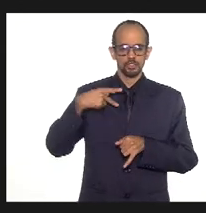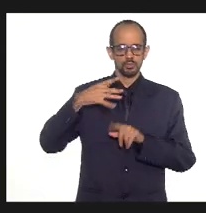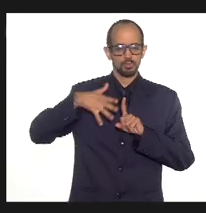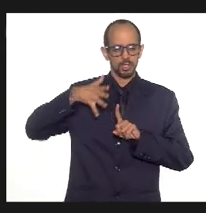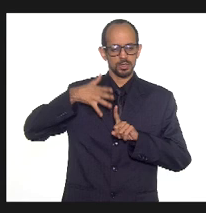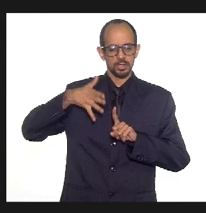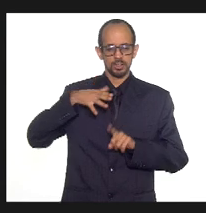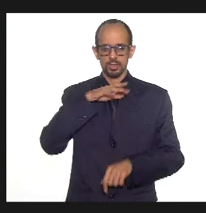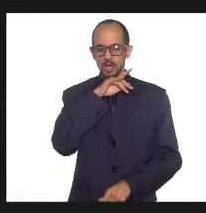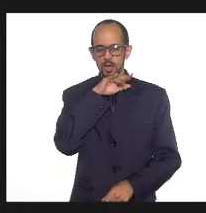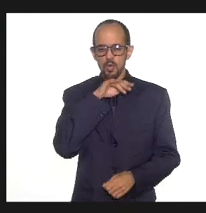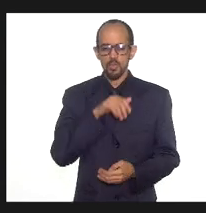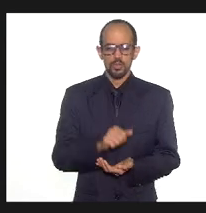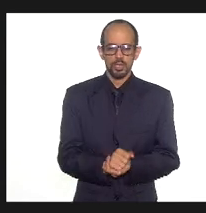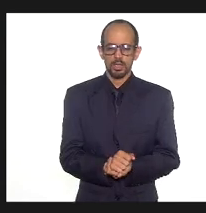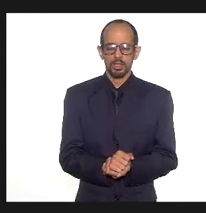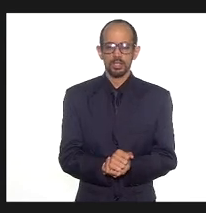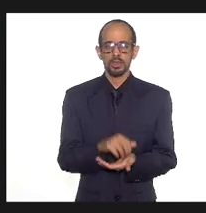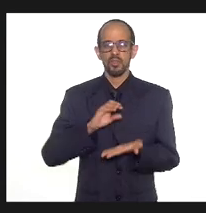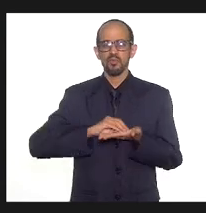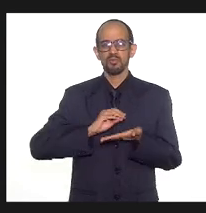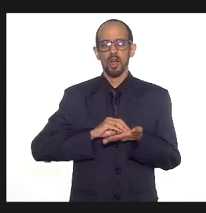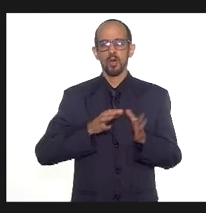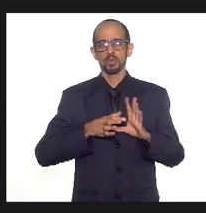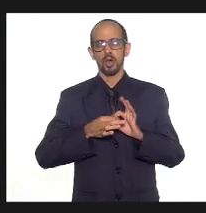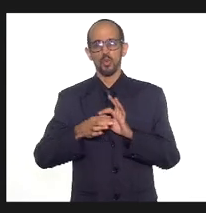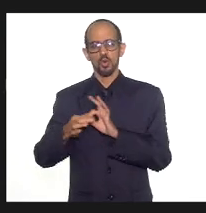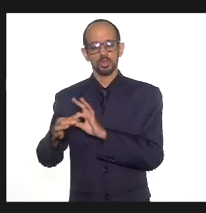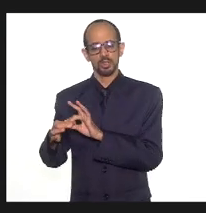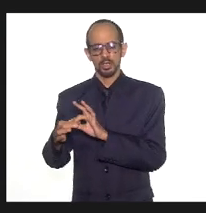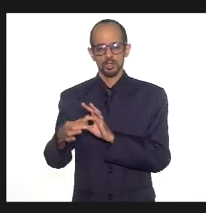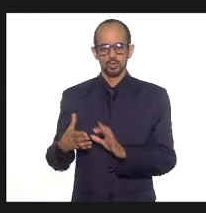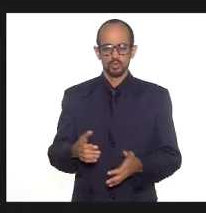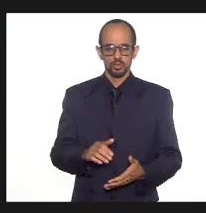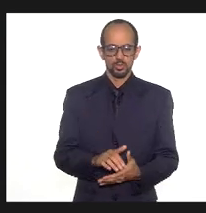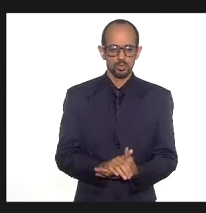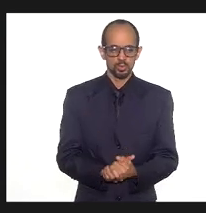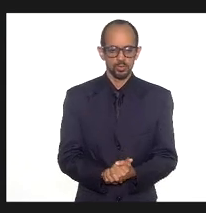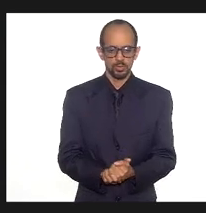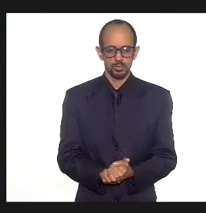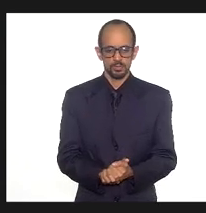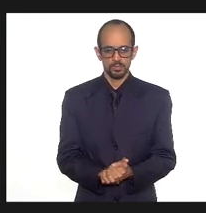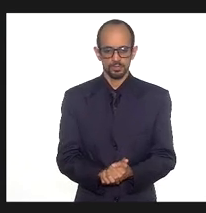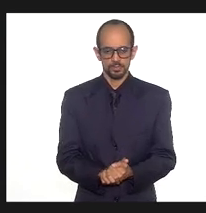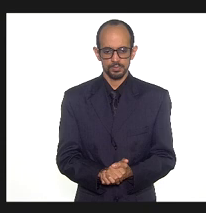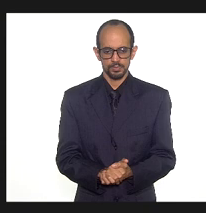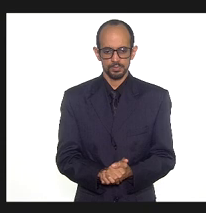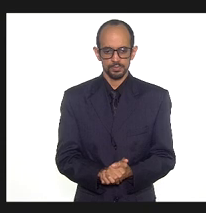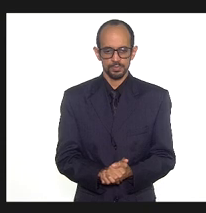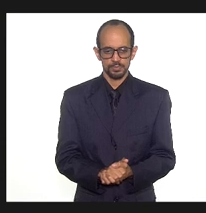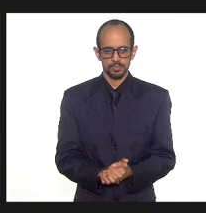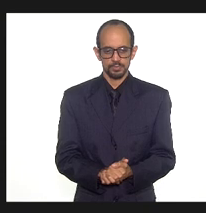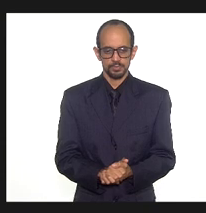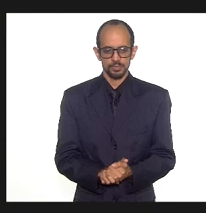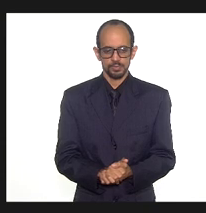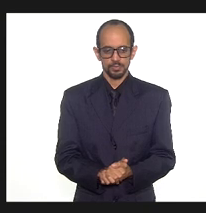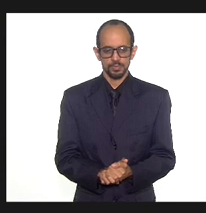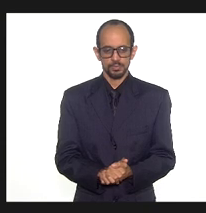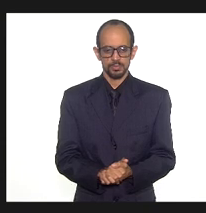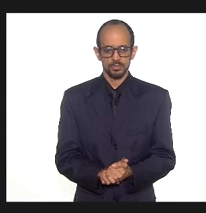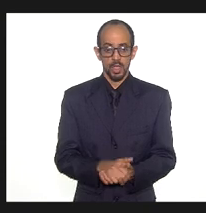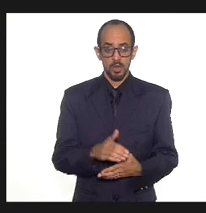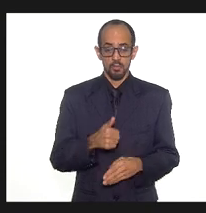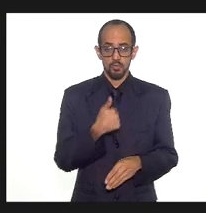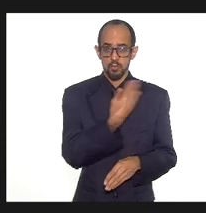do processo, quando a gente aumenta custos, a gente perde competitividade dos projetos. No mercado externo, a gente tem